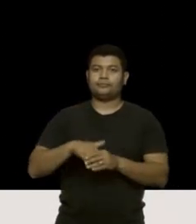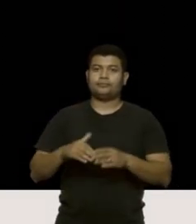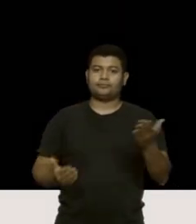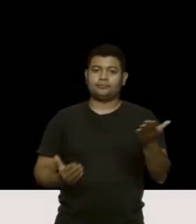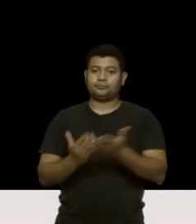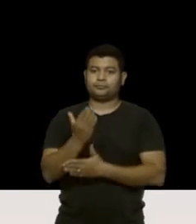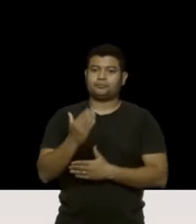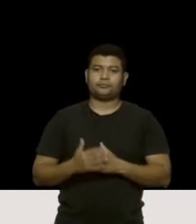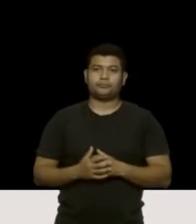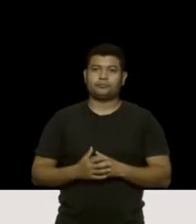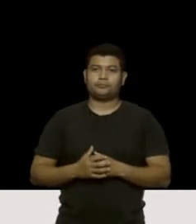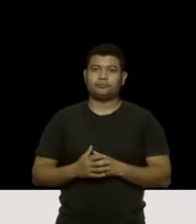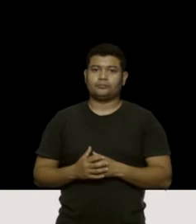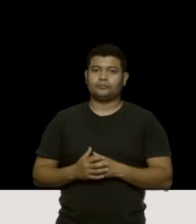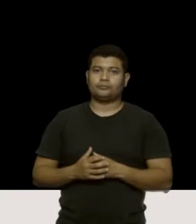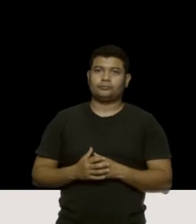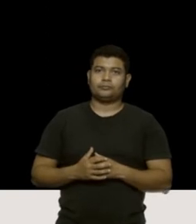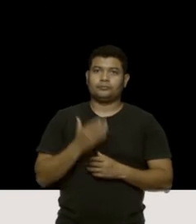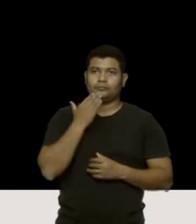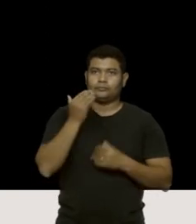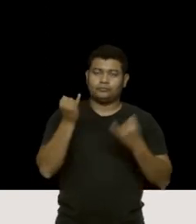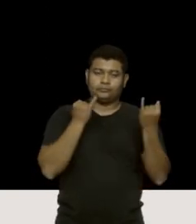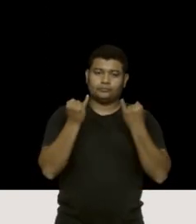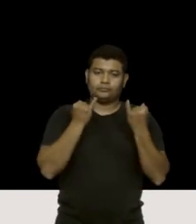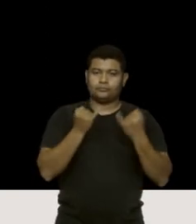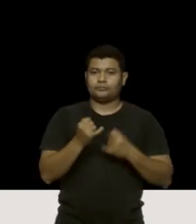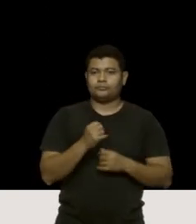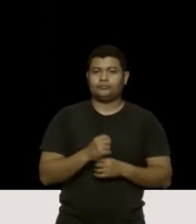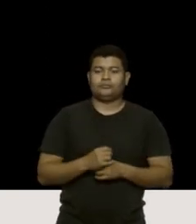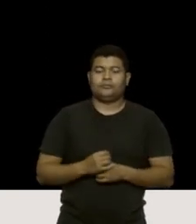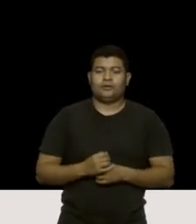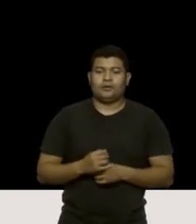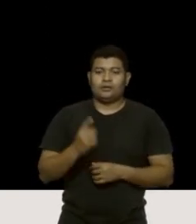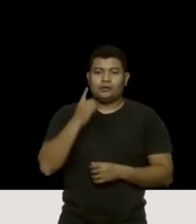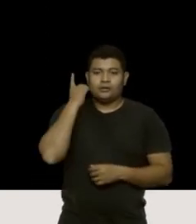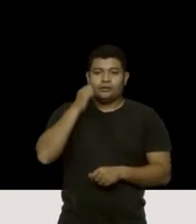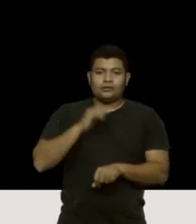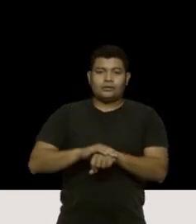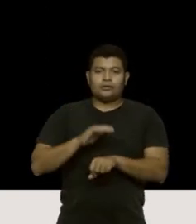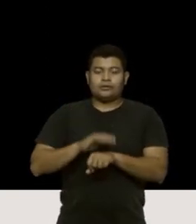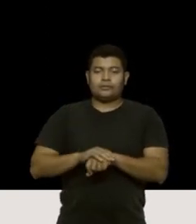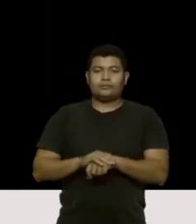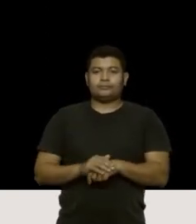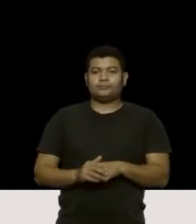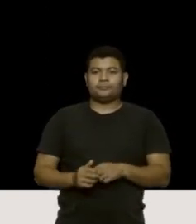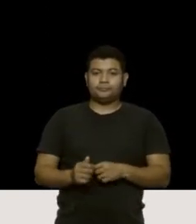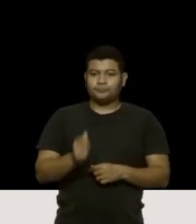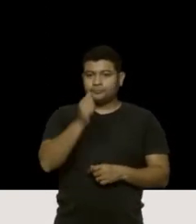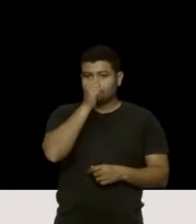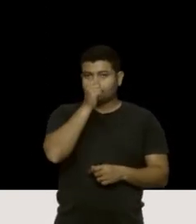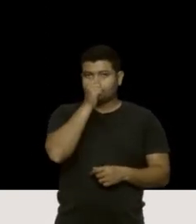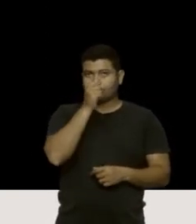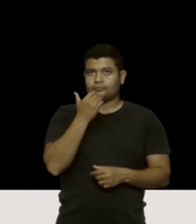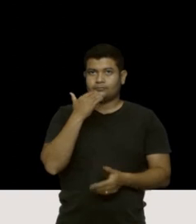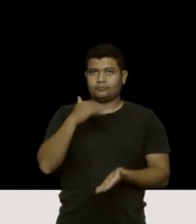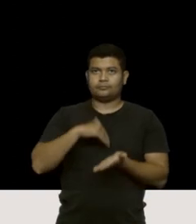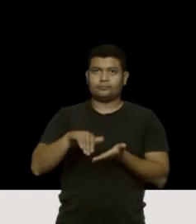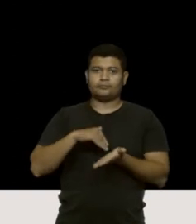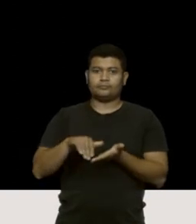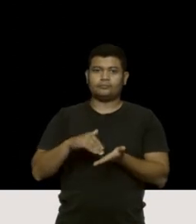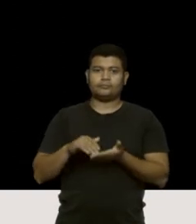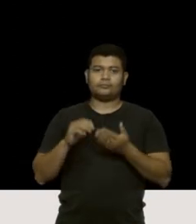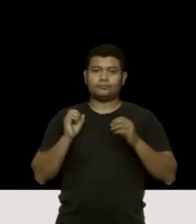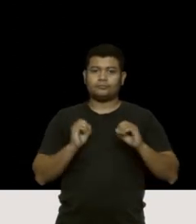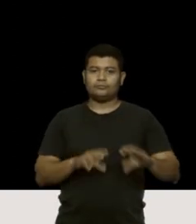aprovado. Pedido de informação 204, autor deputado João Amin, solicitando ao secretário de